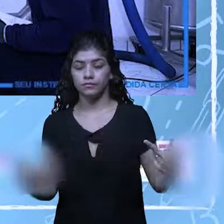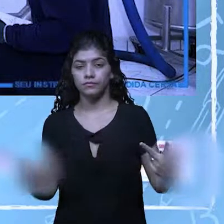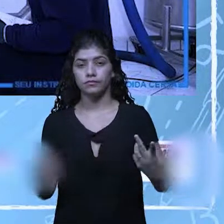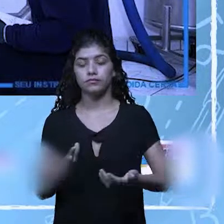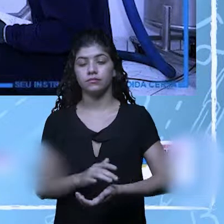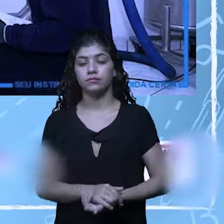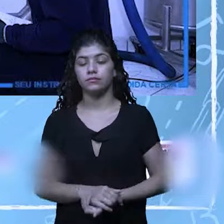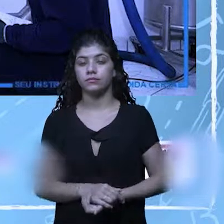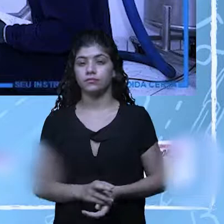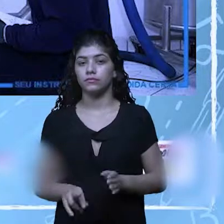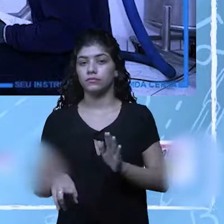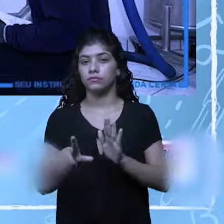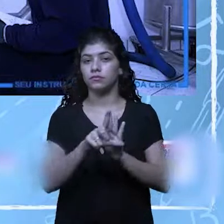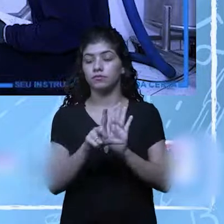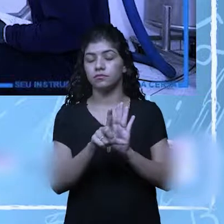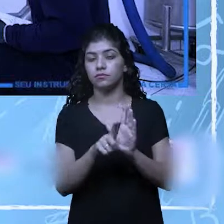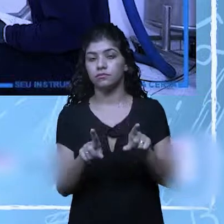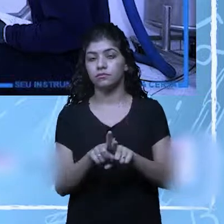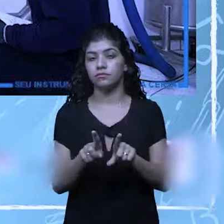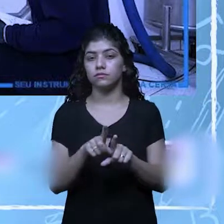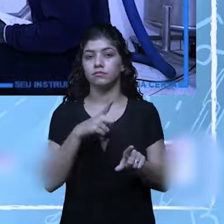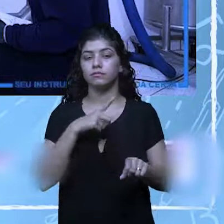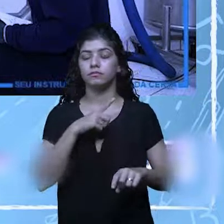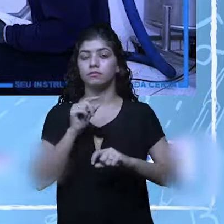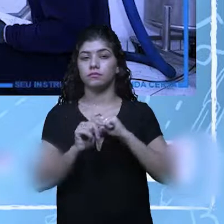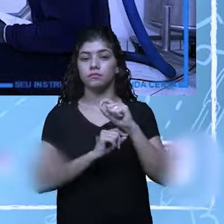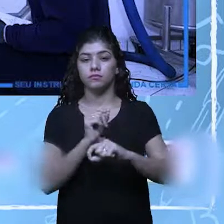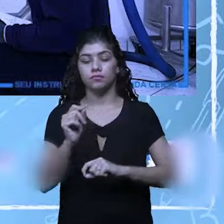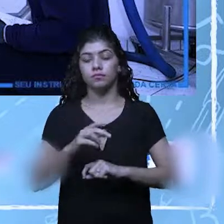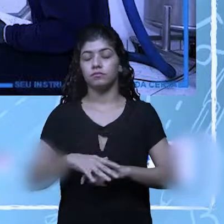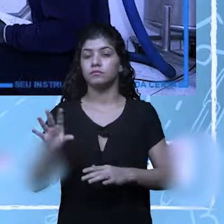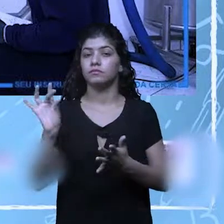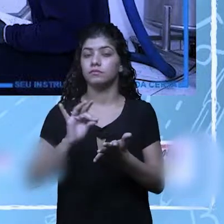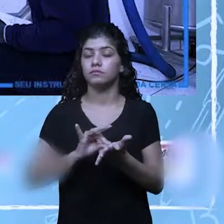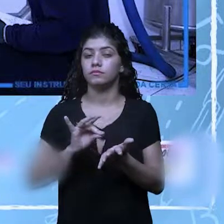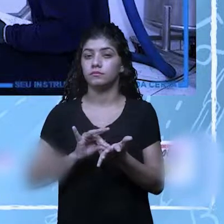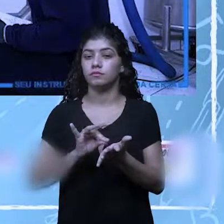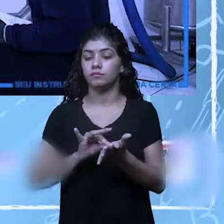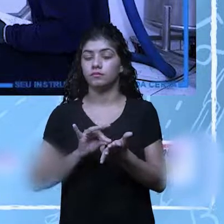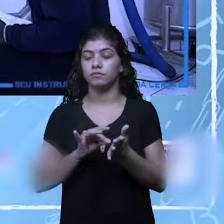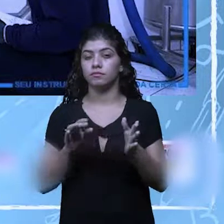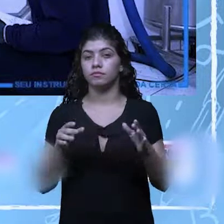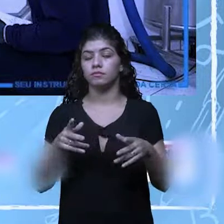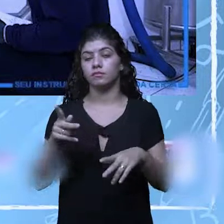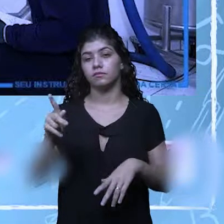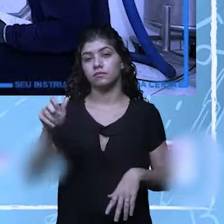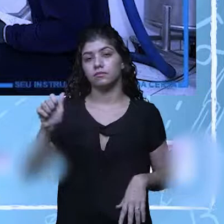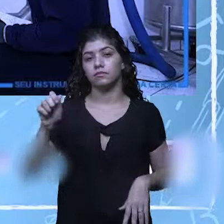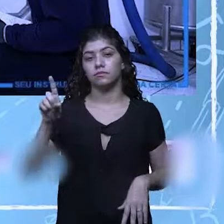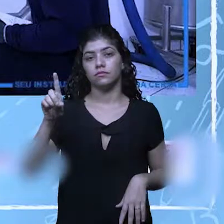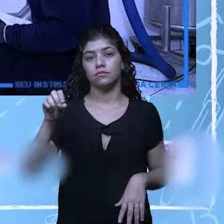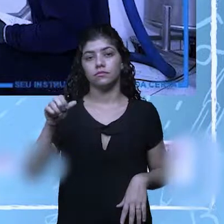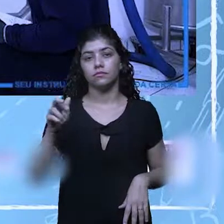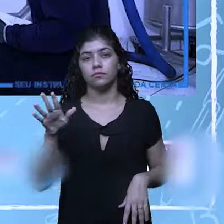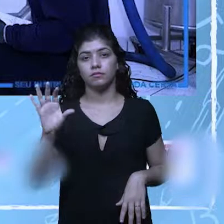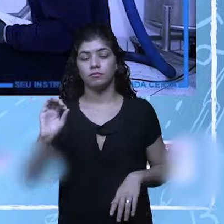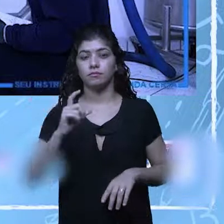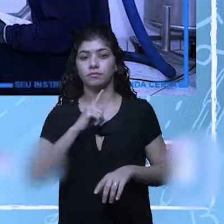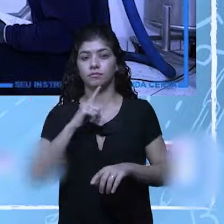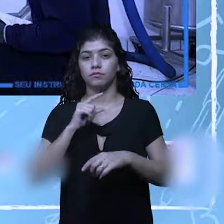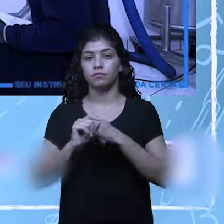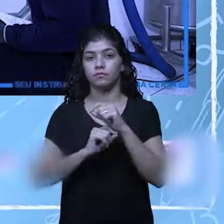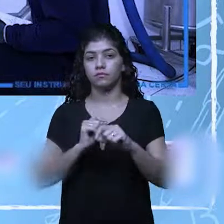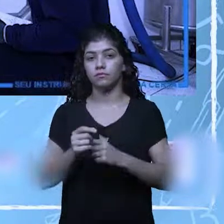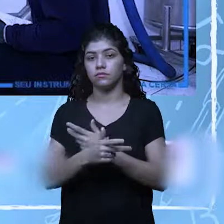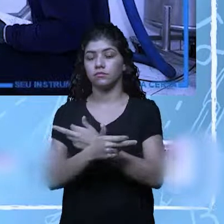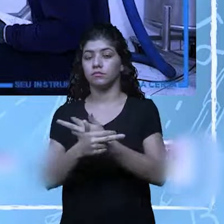respectivas normas e padrões, colocando o instrumento em seu verdadeiro padrão de ofício. A aferição de um